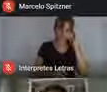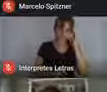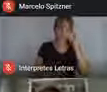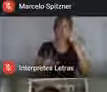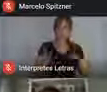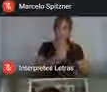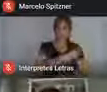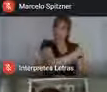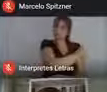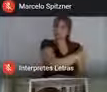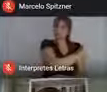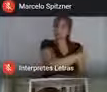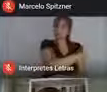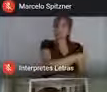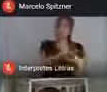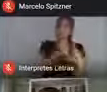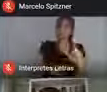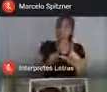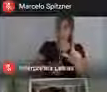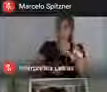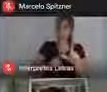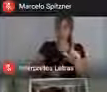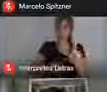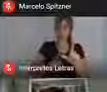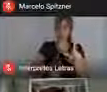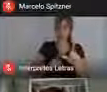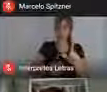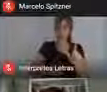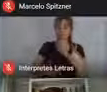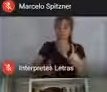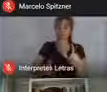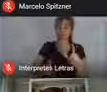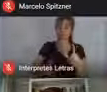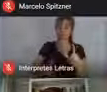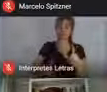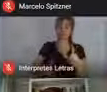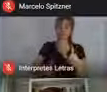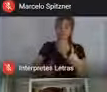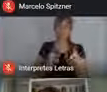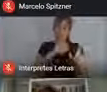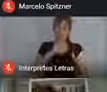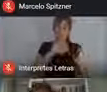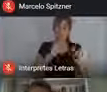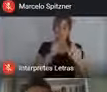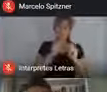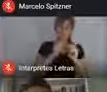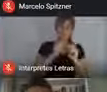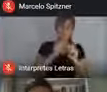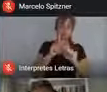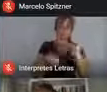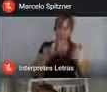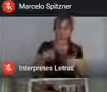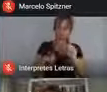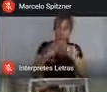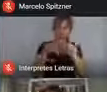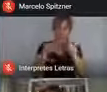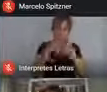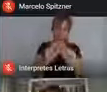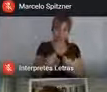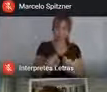aí de letras, que sempre estão sendo atravessados por essas discussões, né, da variação